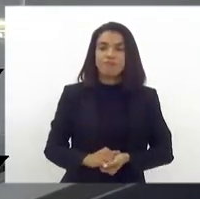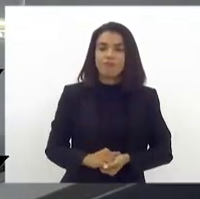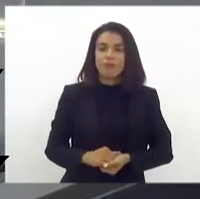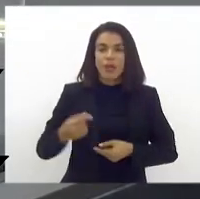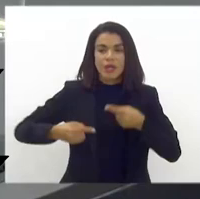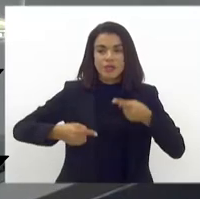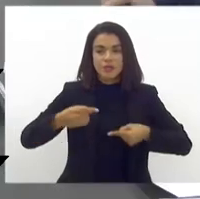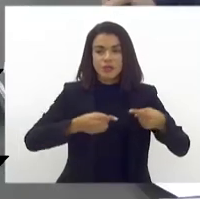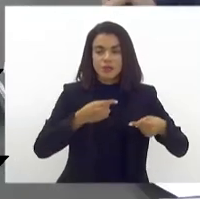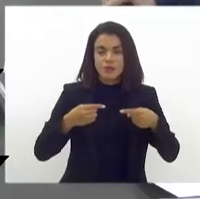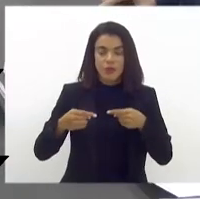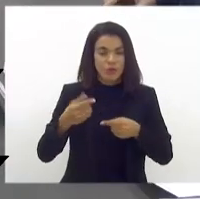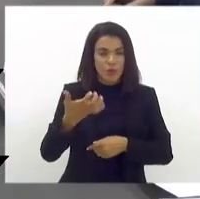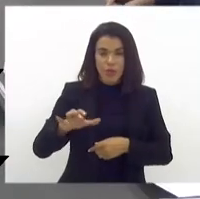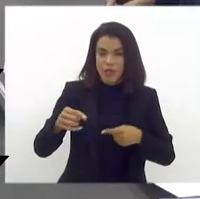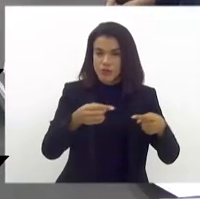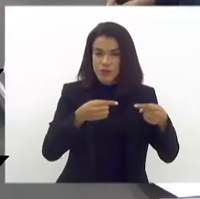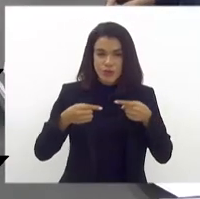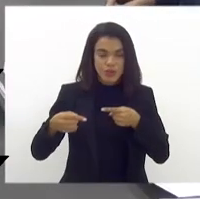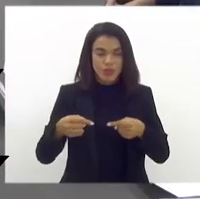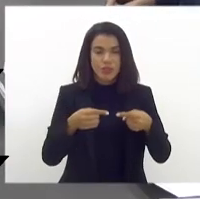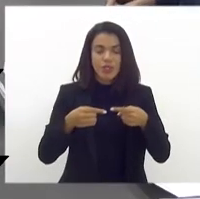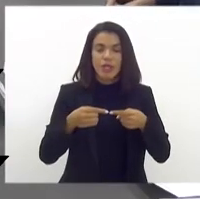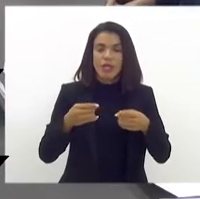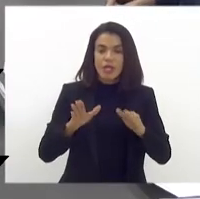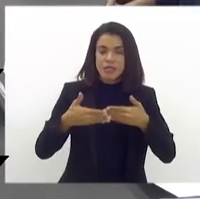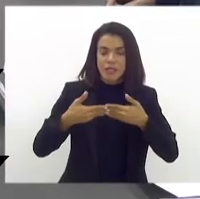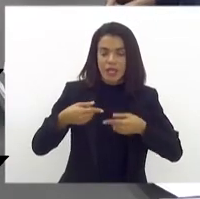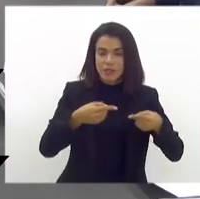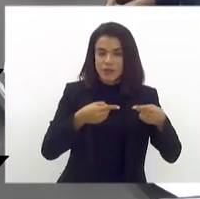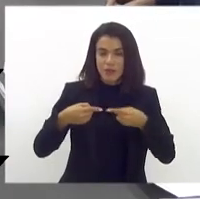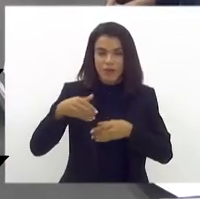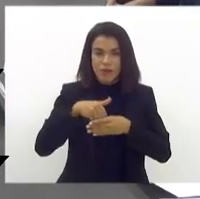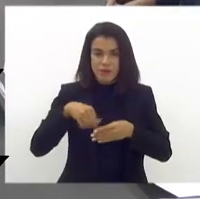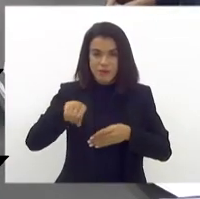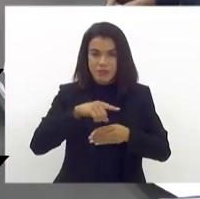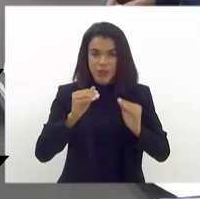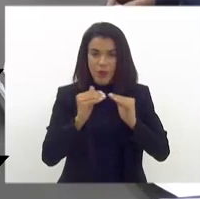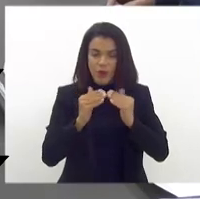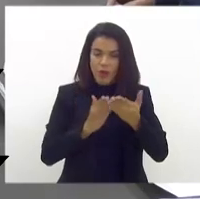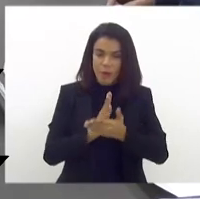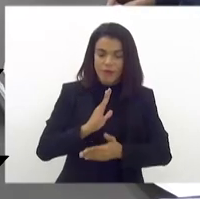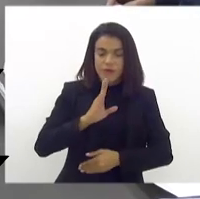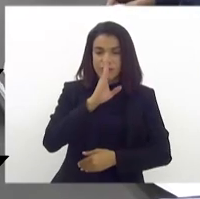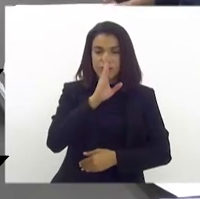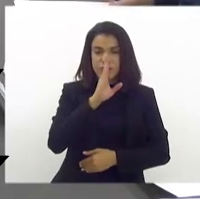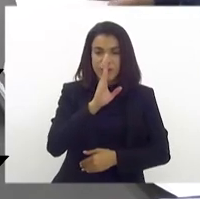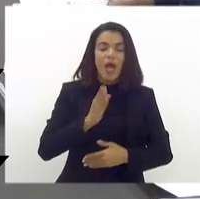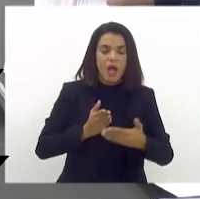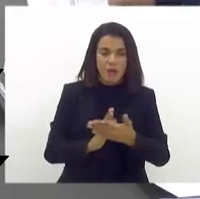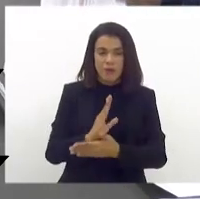Em discussão. Não havendo quem queira discutir, encerrada a discussão, em votação, senhores que aprovam, permaneçam como